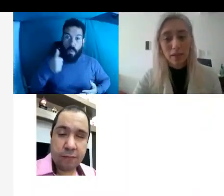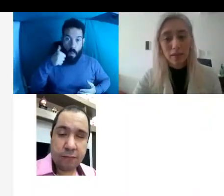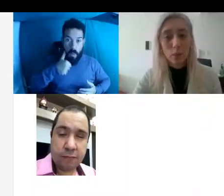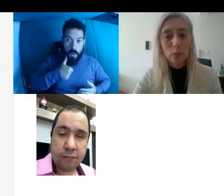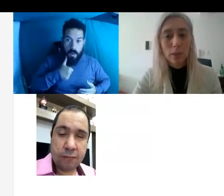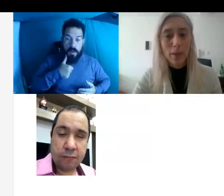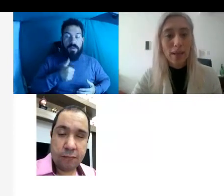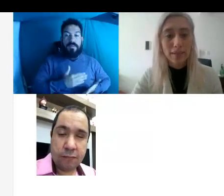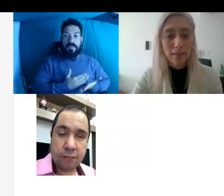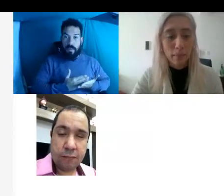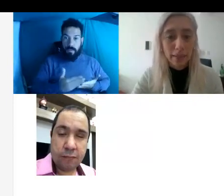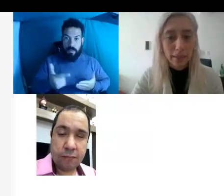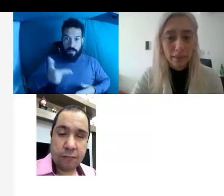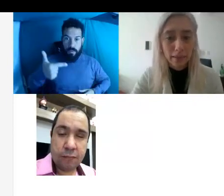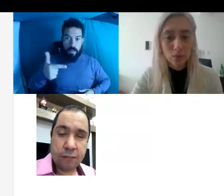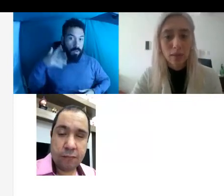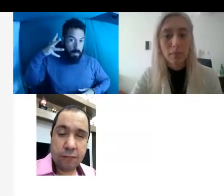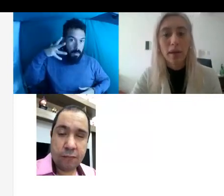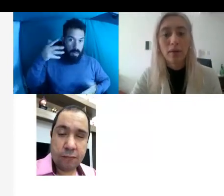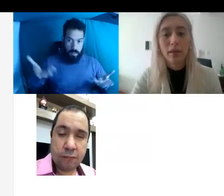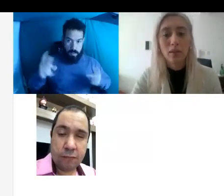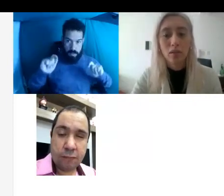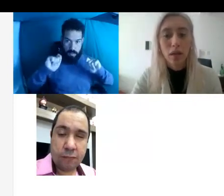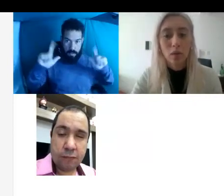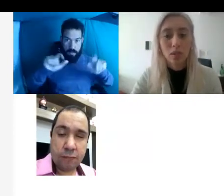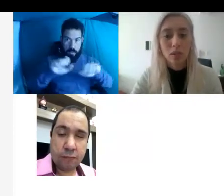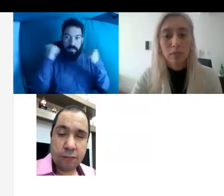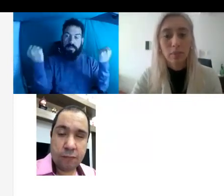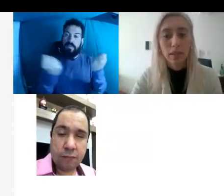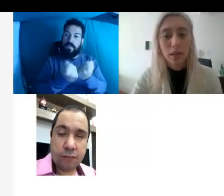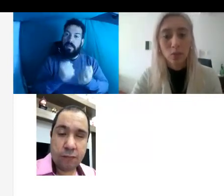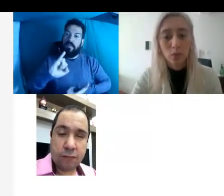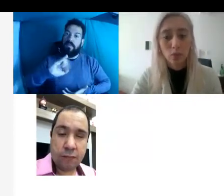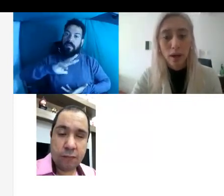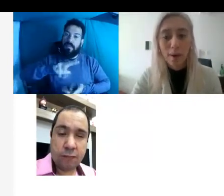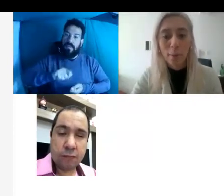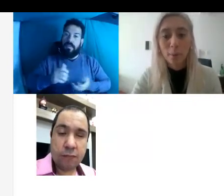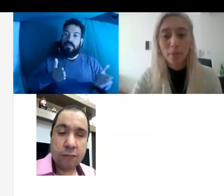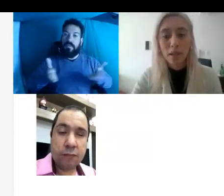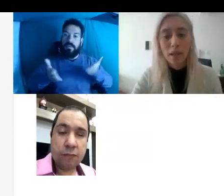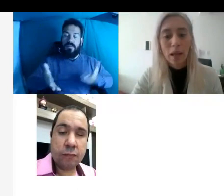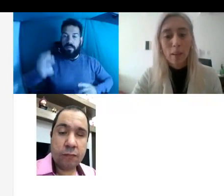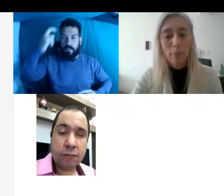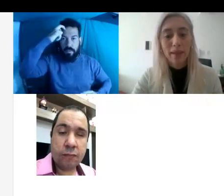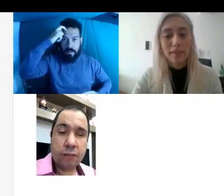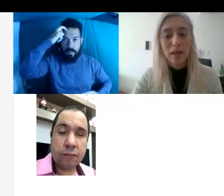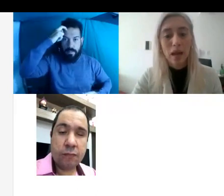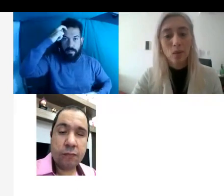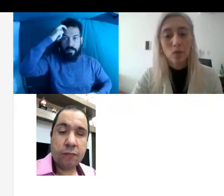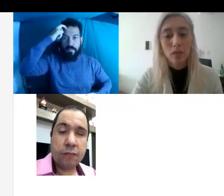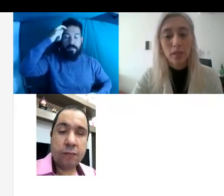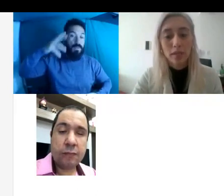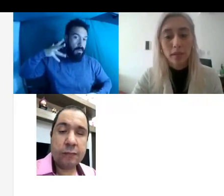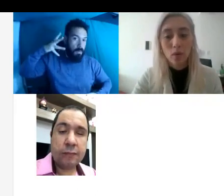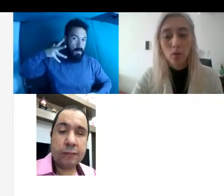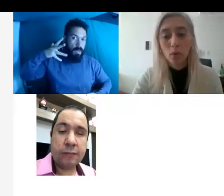Começamos então a segunda palestra da manhã do Seminário Internacional de Acessibilidade Cultural, a